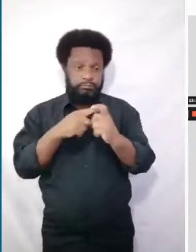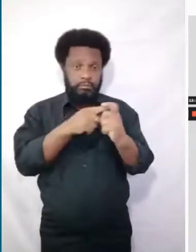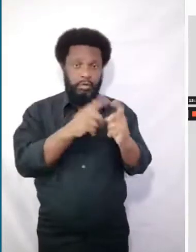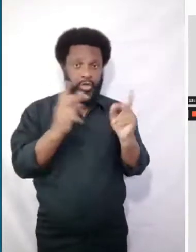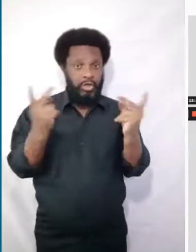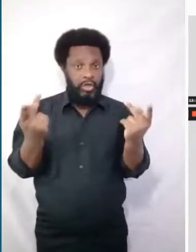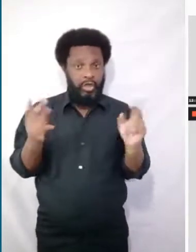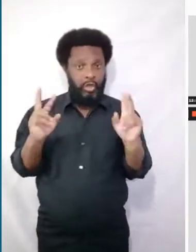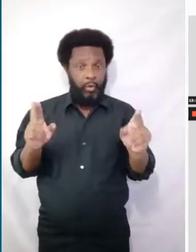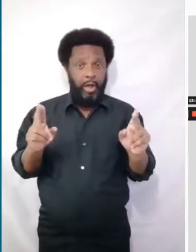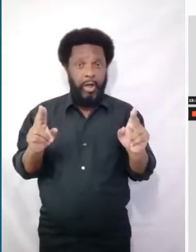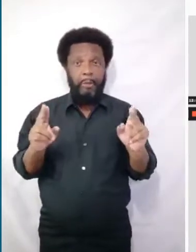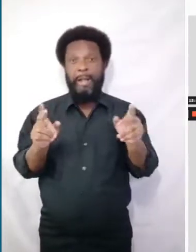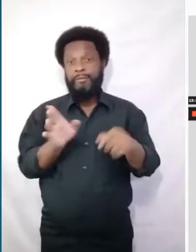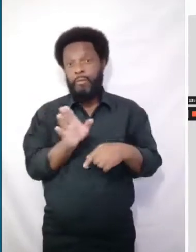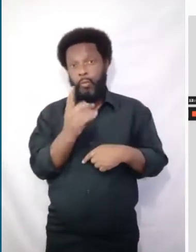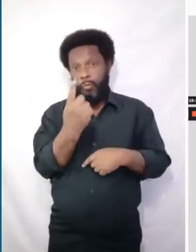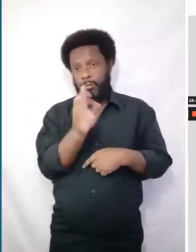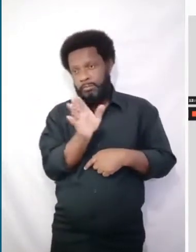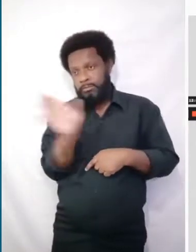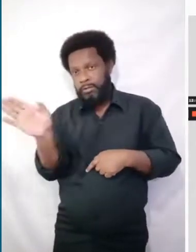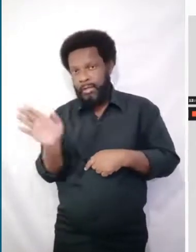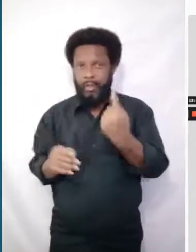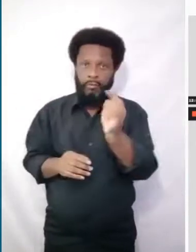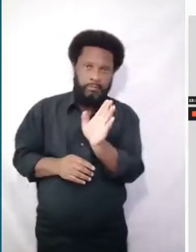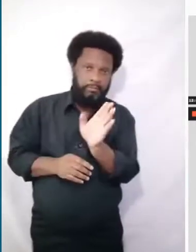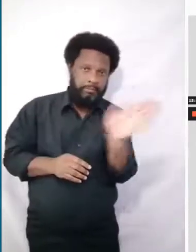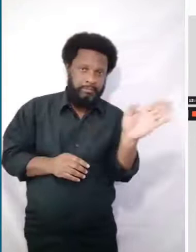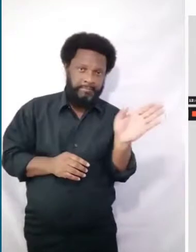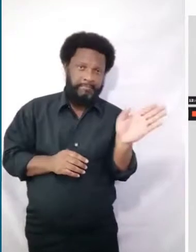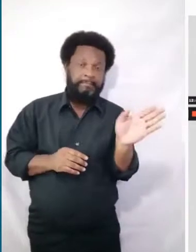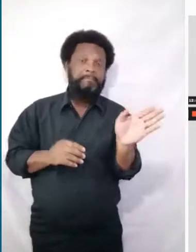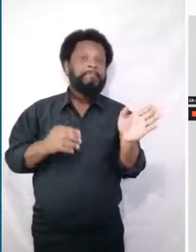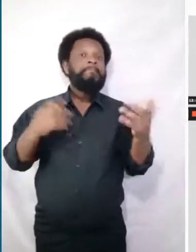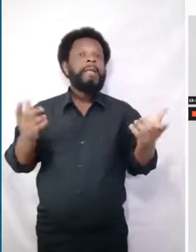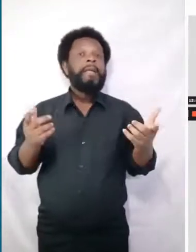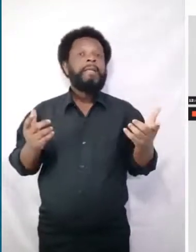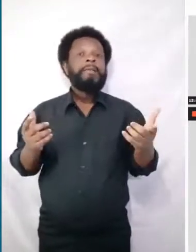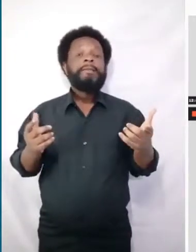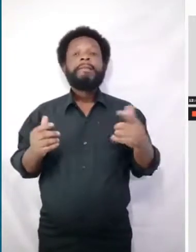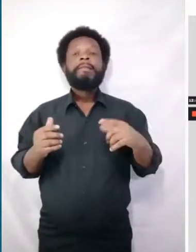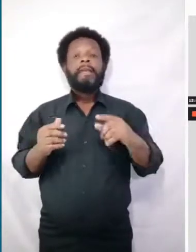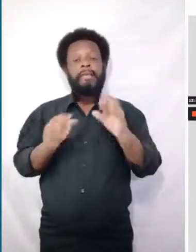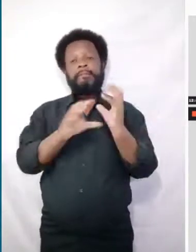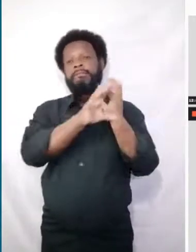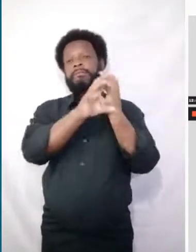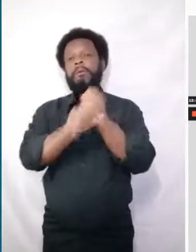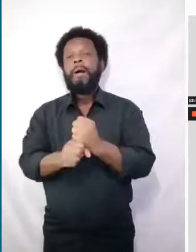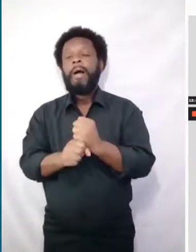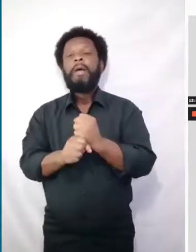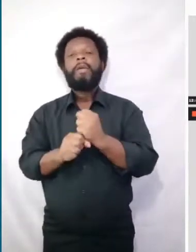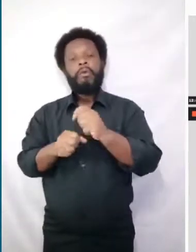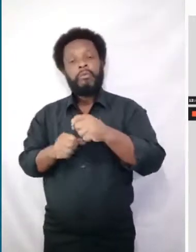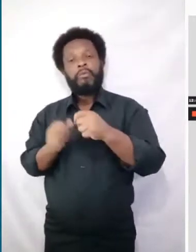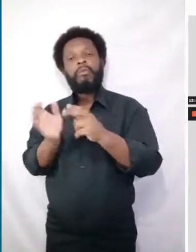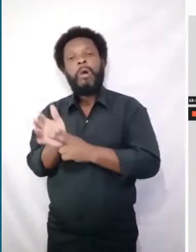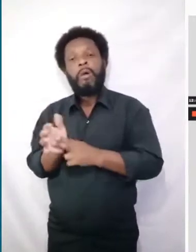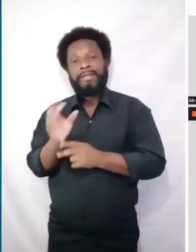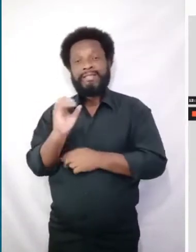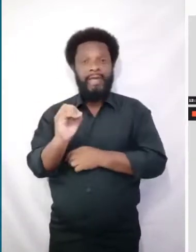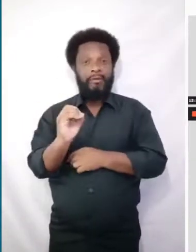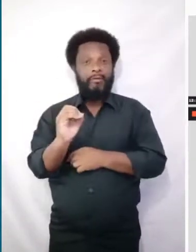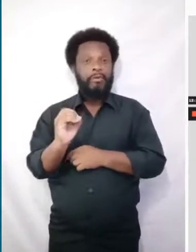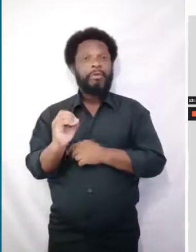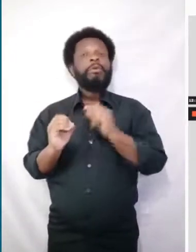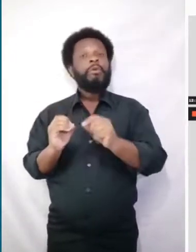dois vetores iguais, do mesmo valor, né? Mesma direção, sentidos opostos. Vetores iguais, a mesma direção, sentidos opostos.